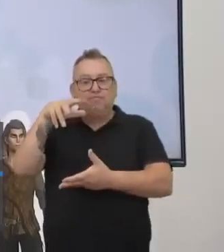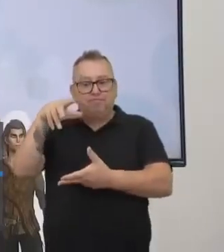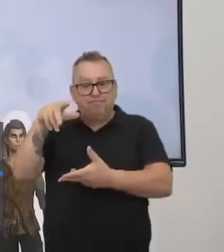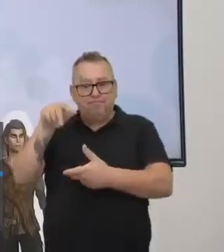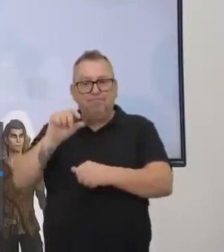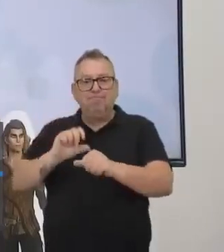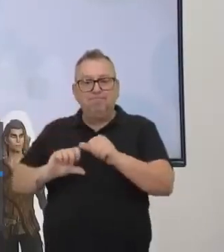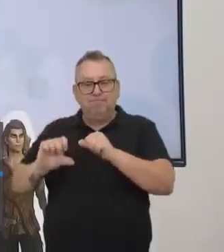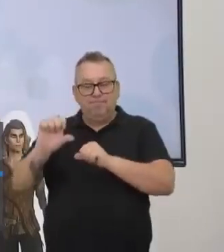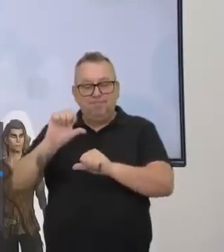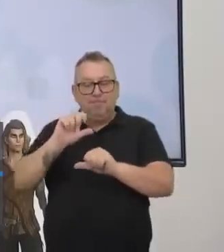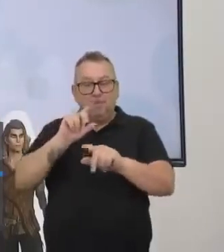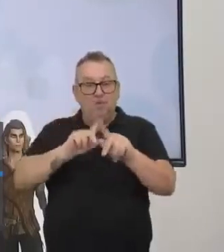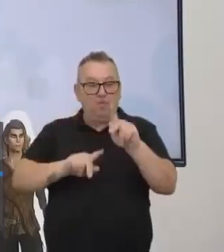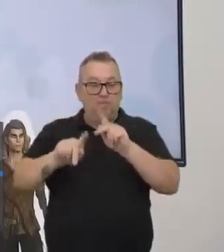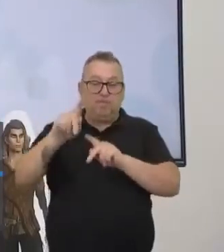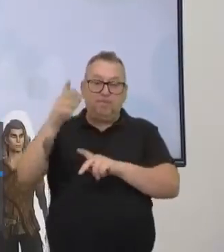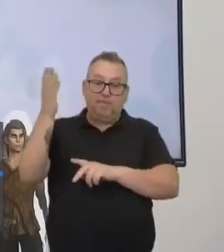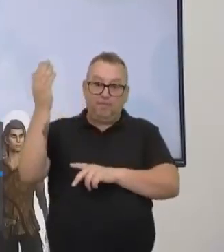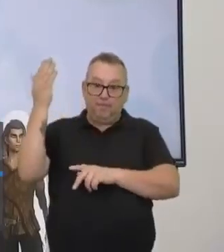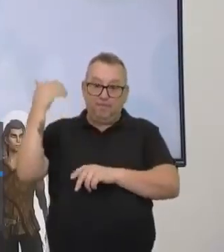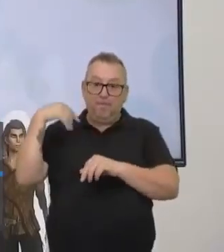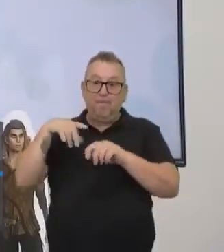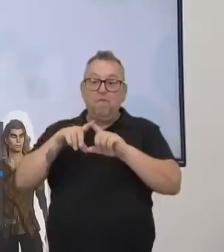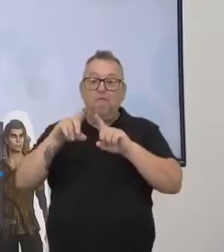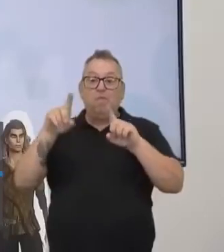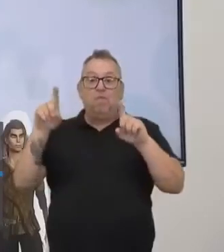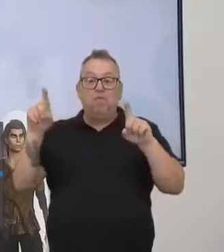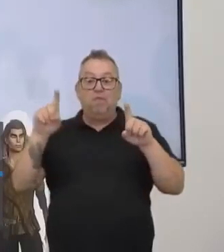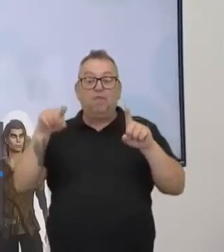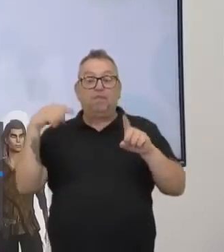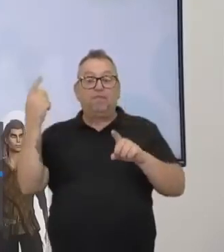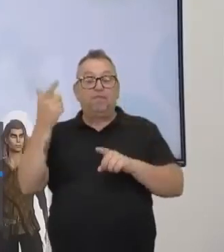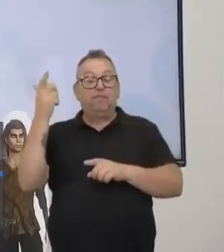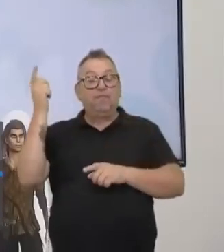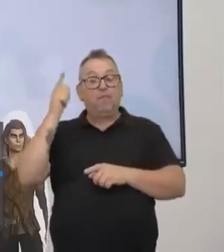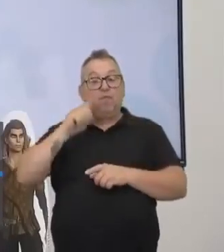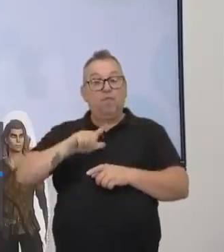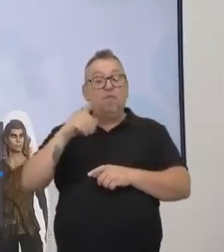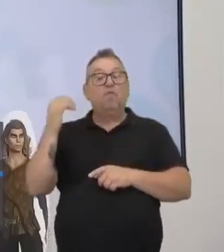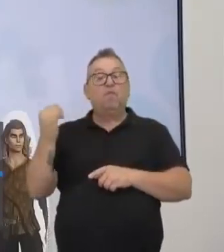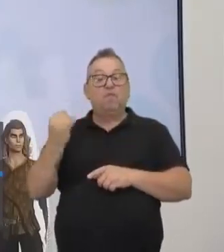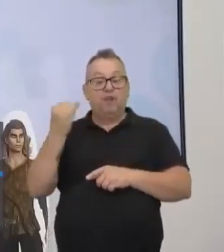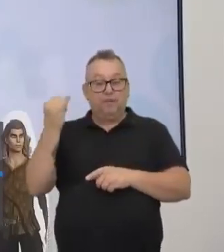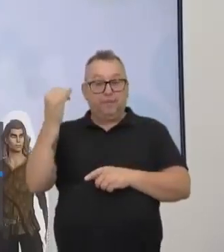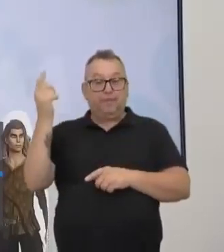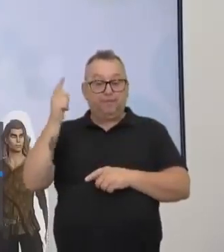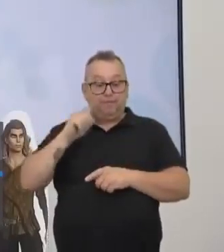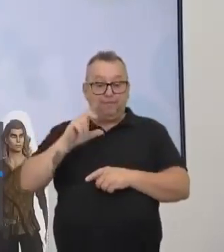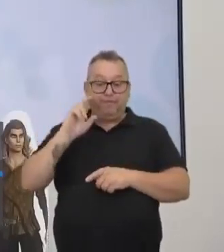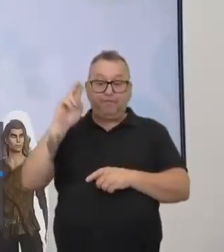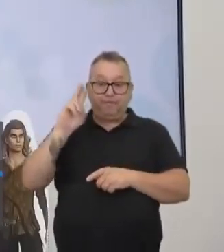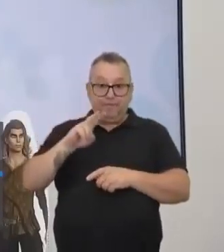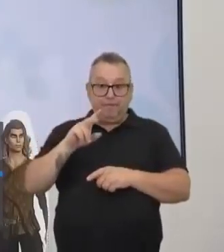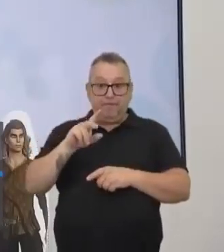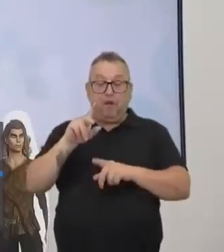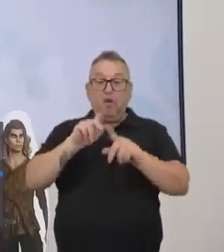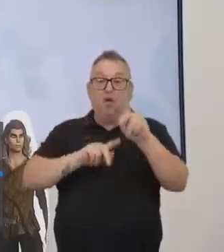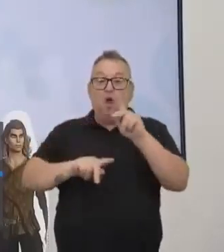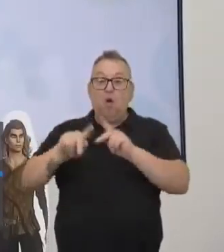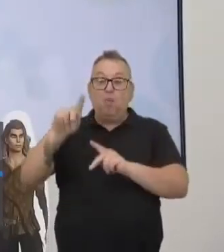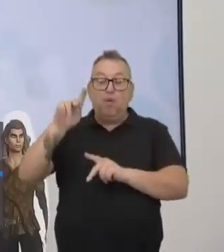trabalhamos todos os povos da antiguidade, todos não, mas o que a gente conseguiu fazer foi muito importante. A gente conseguiu ver povos da